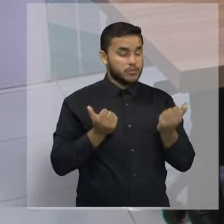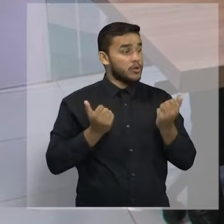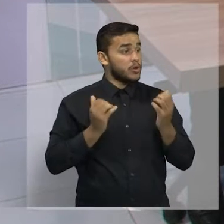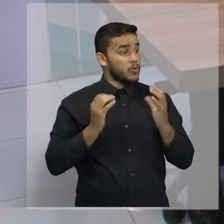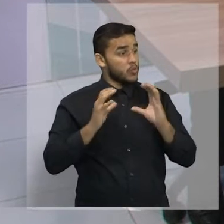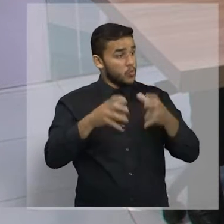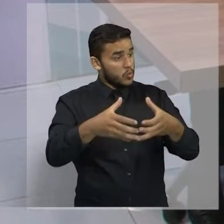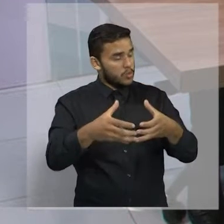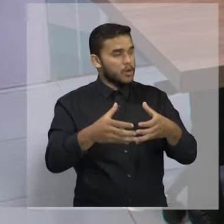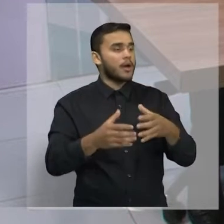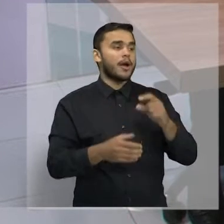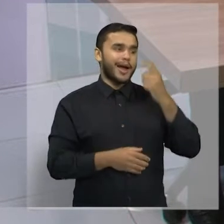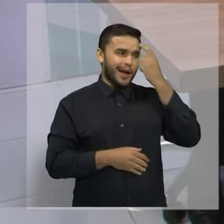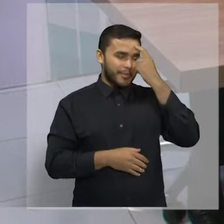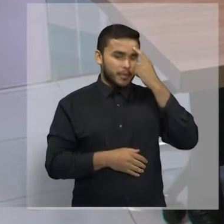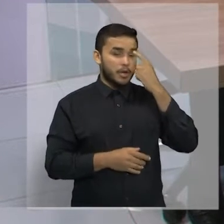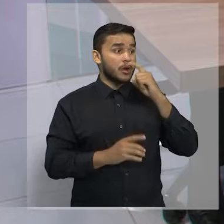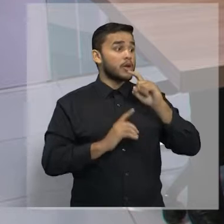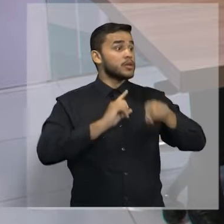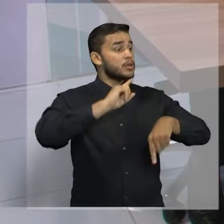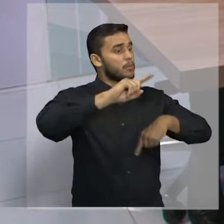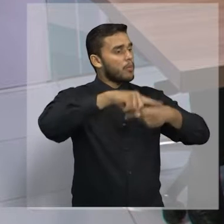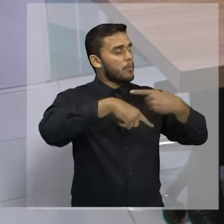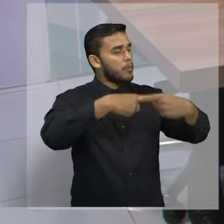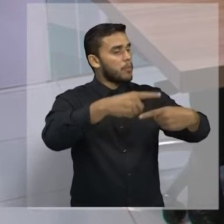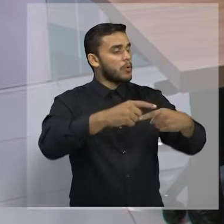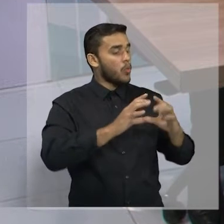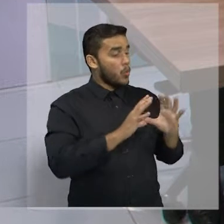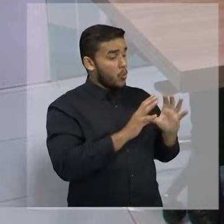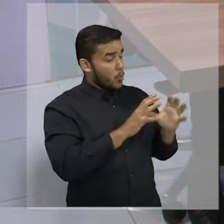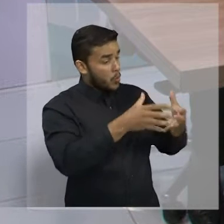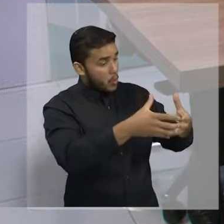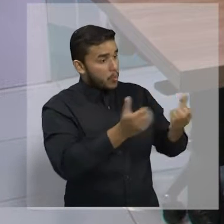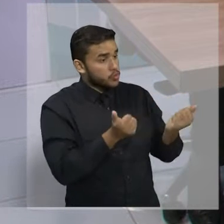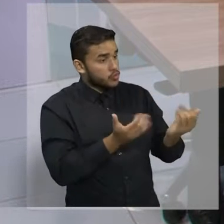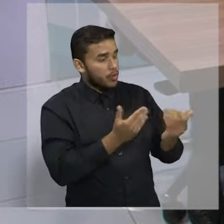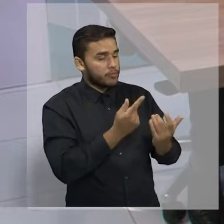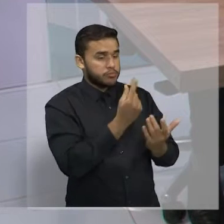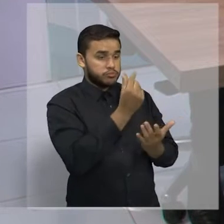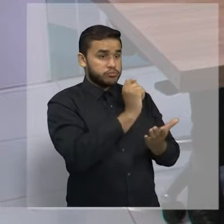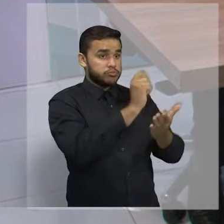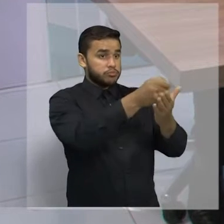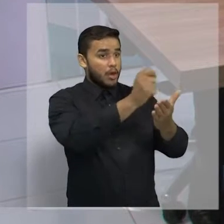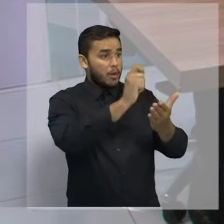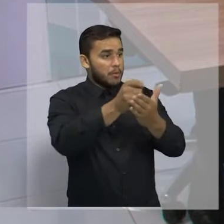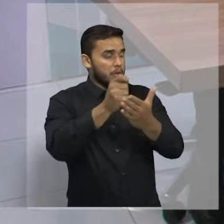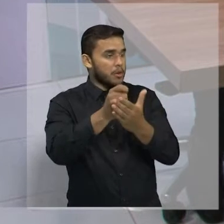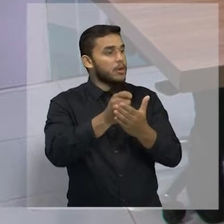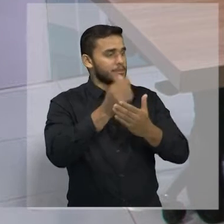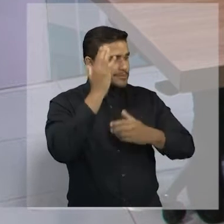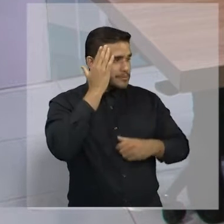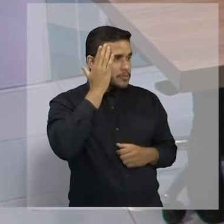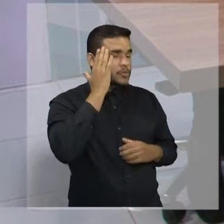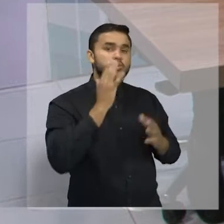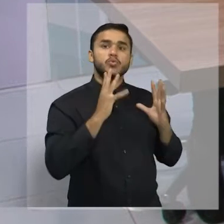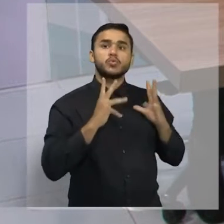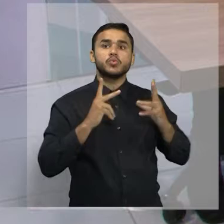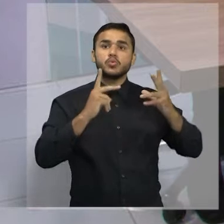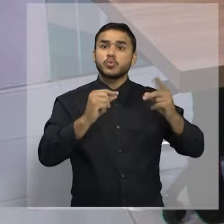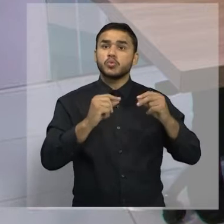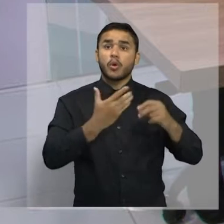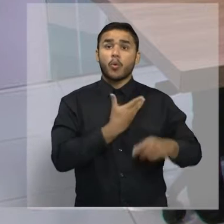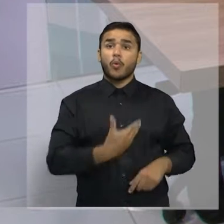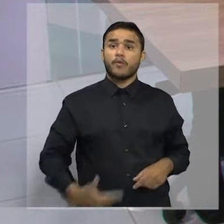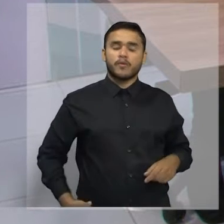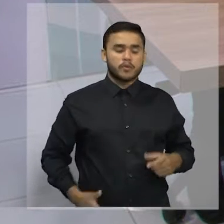jovens vai contribuir para ele. É um pacto social, intergeracional, mediado pelo